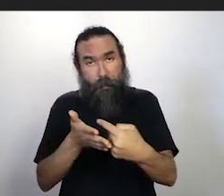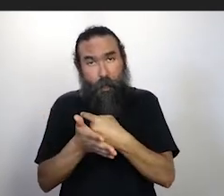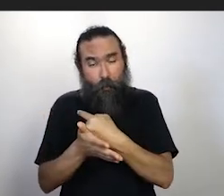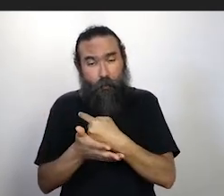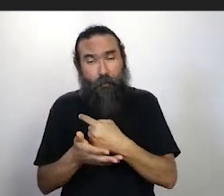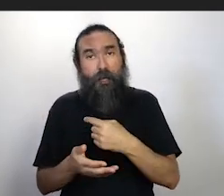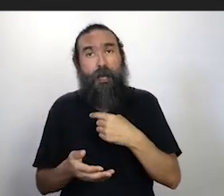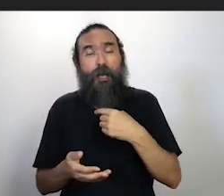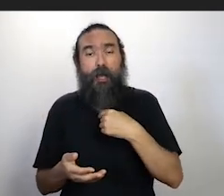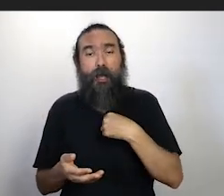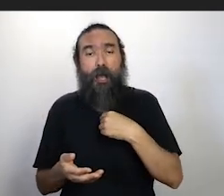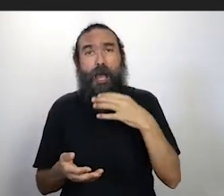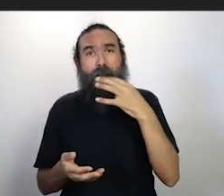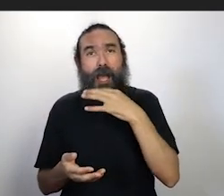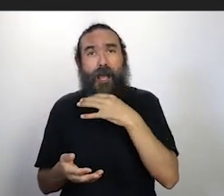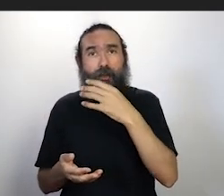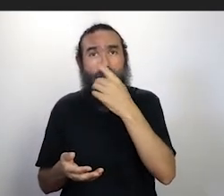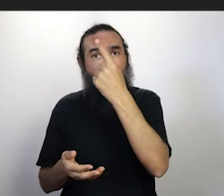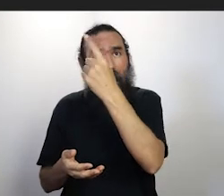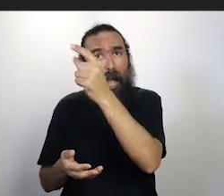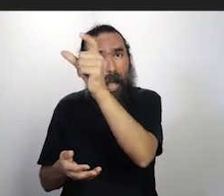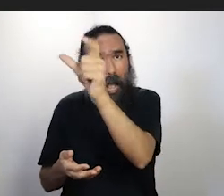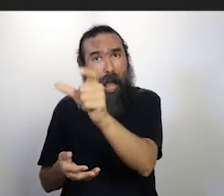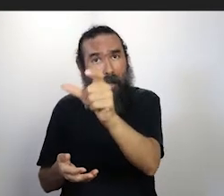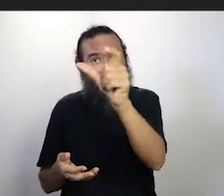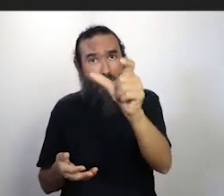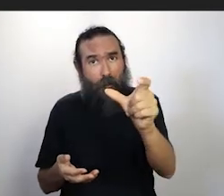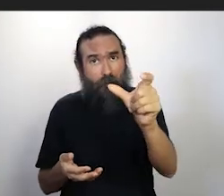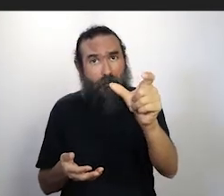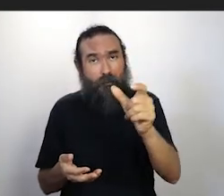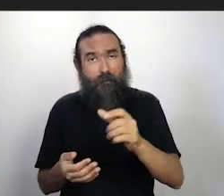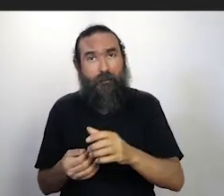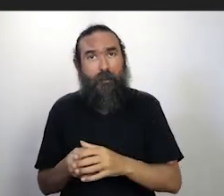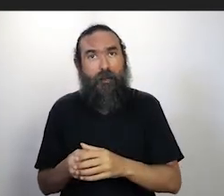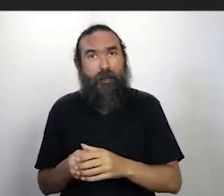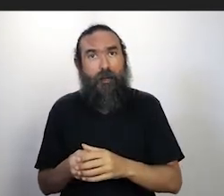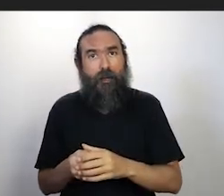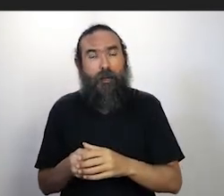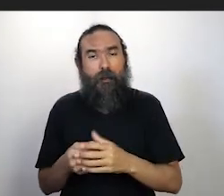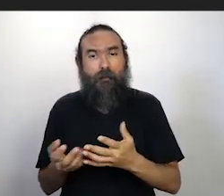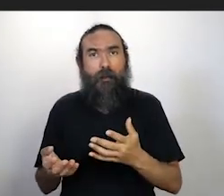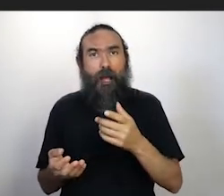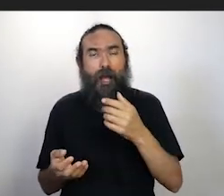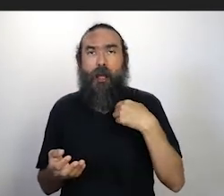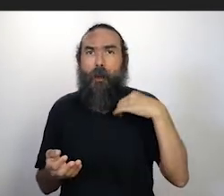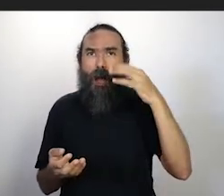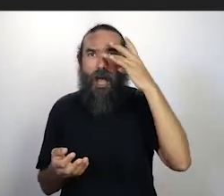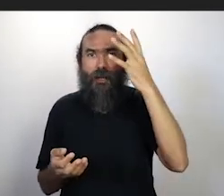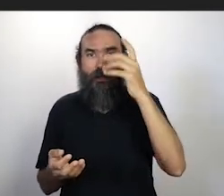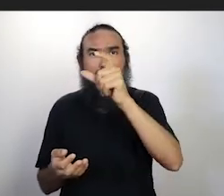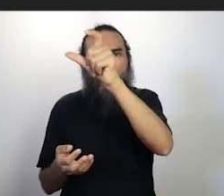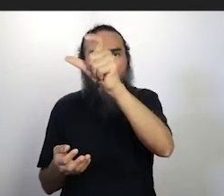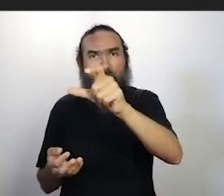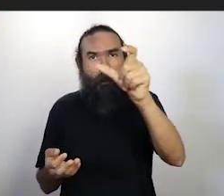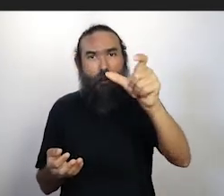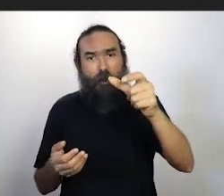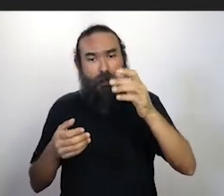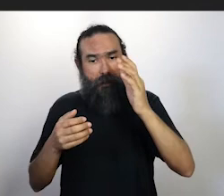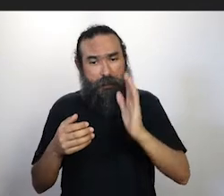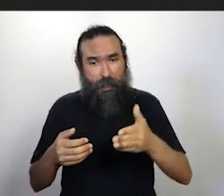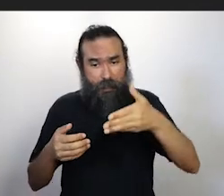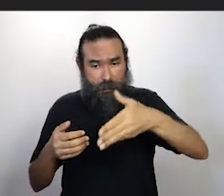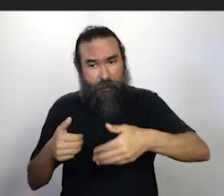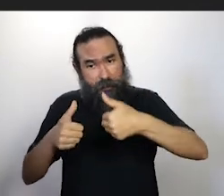que cada um, acho que não direcionou para quem... Mas eu penso que cada um